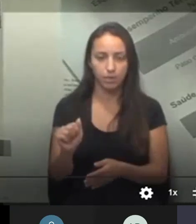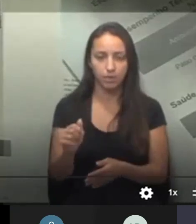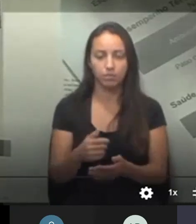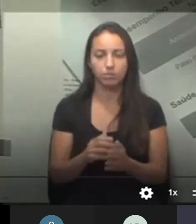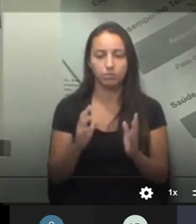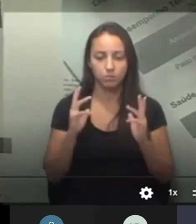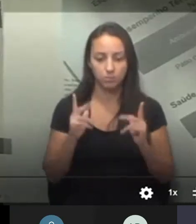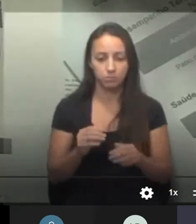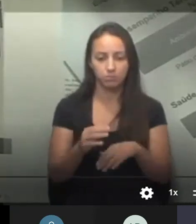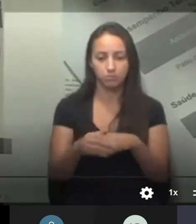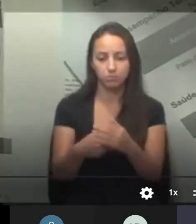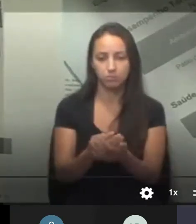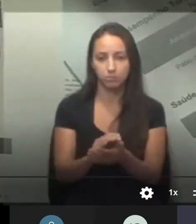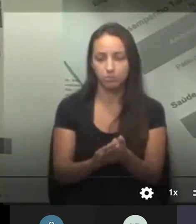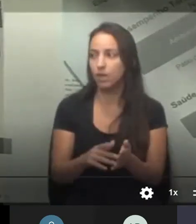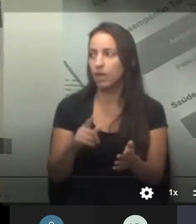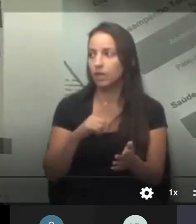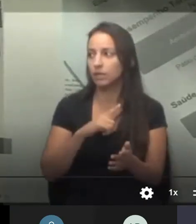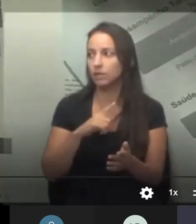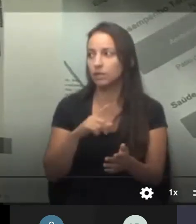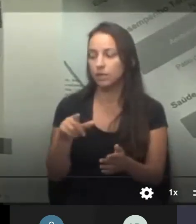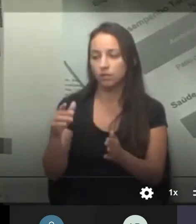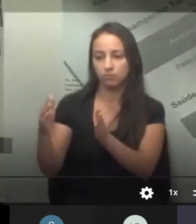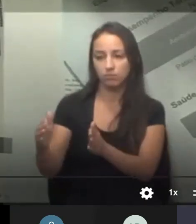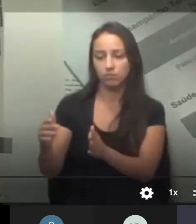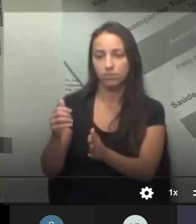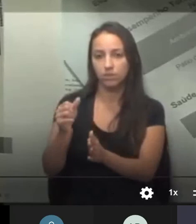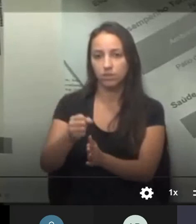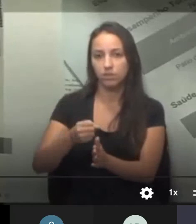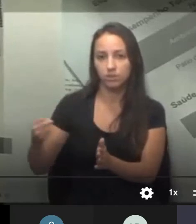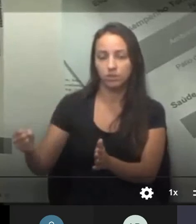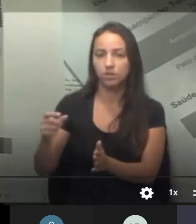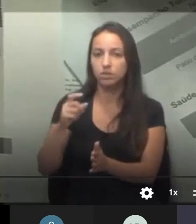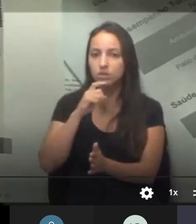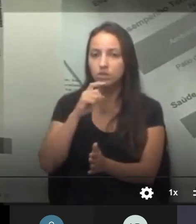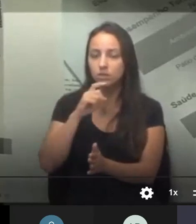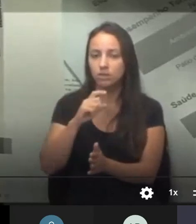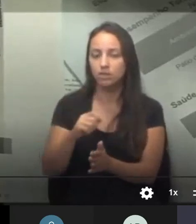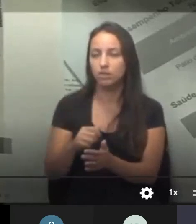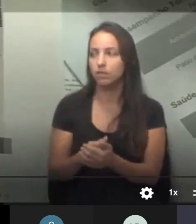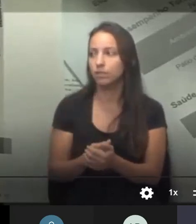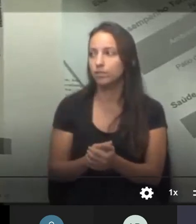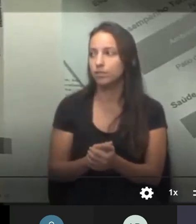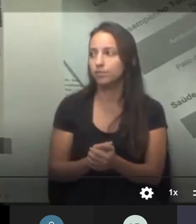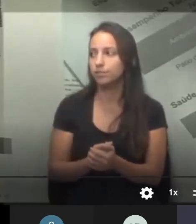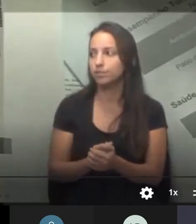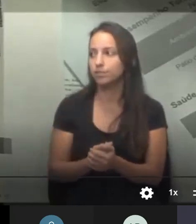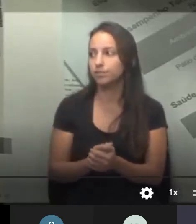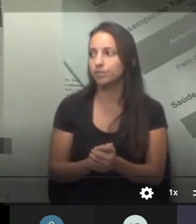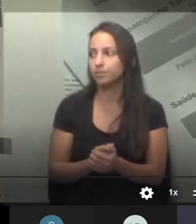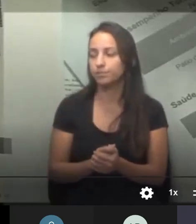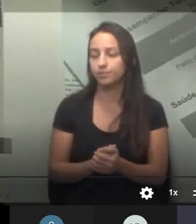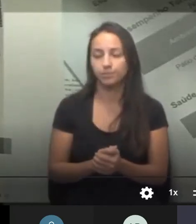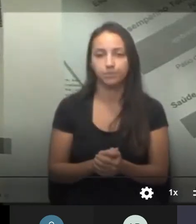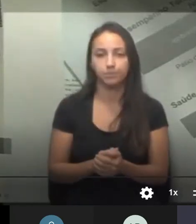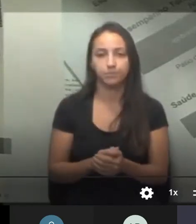a despensa aqui, geladeira logo aqui. Então, os 2 pontos de